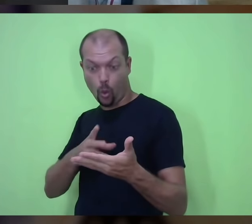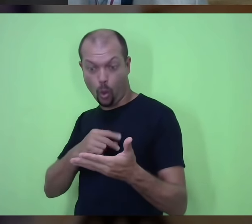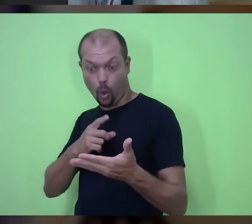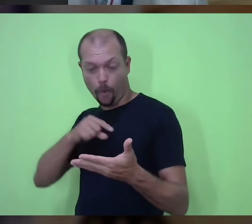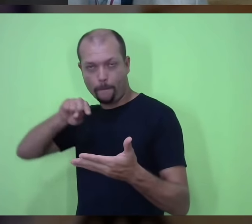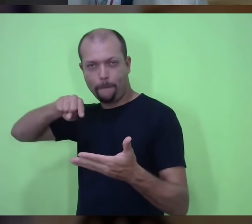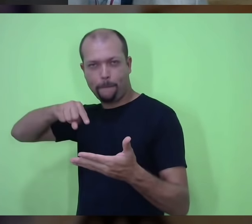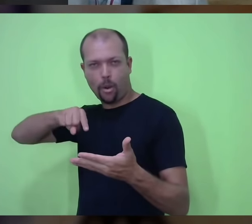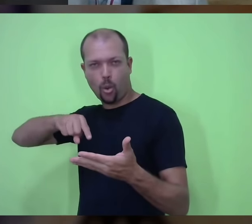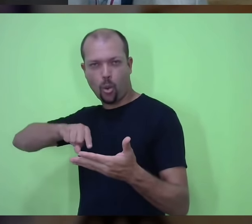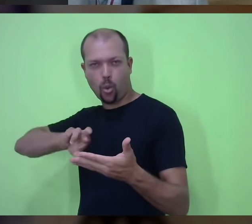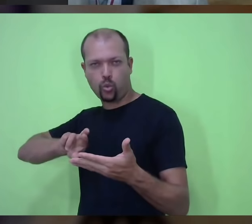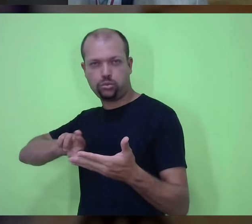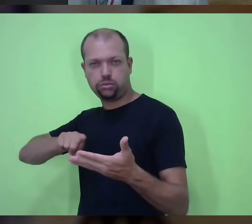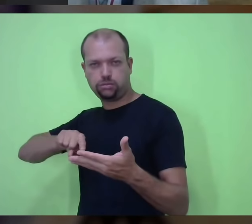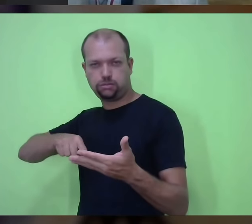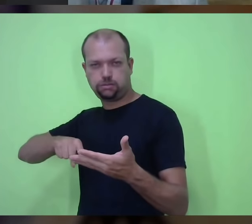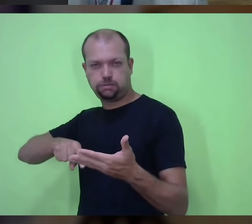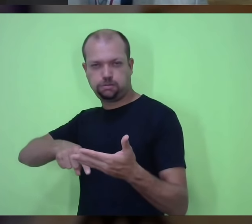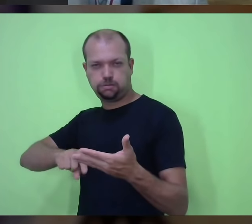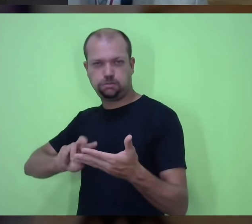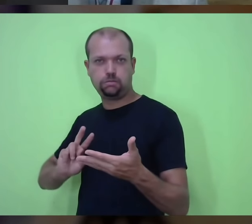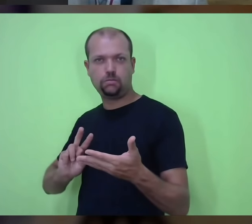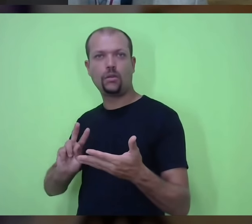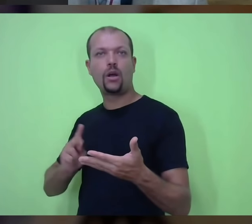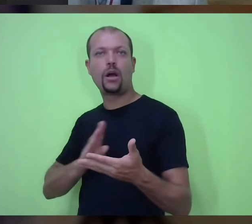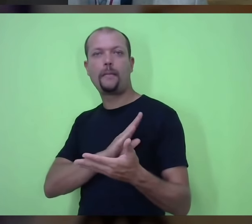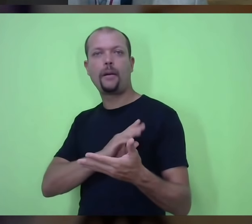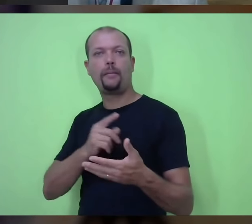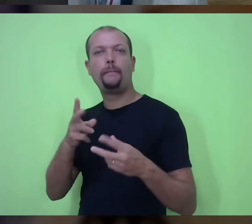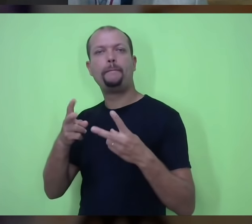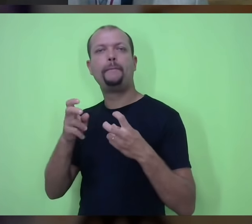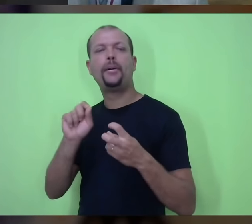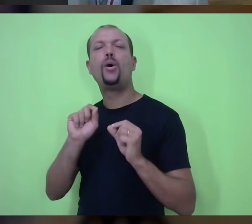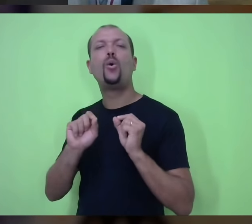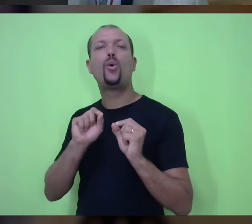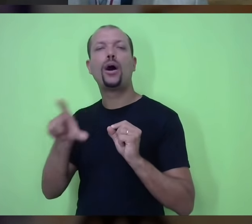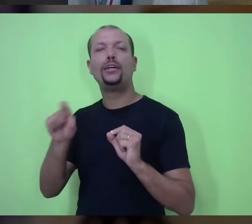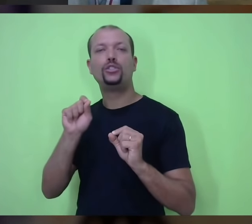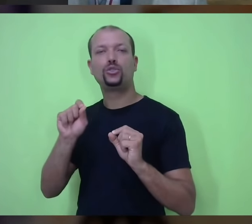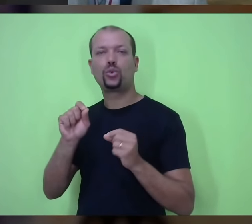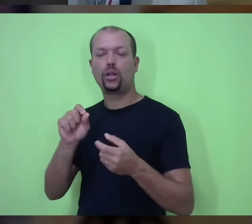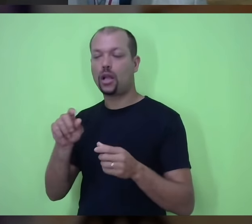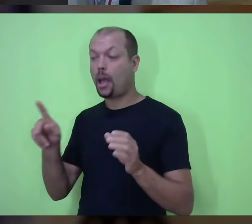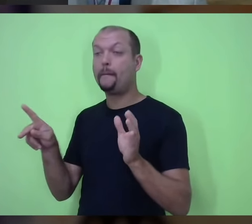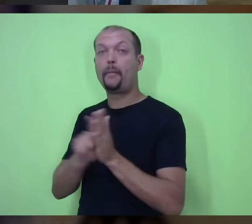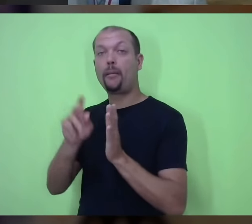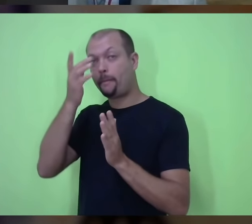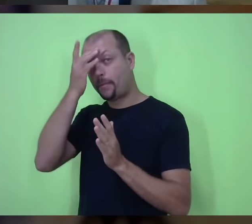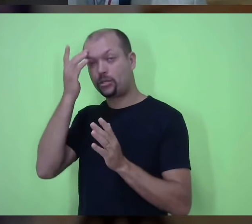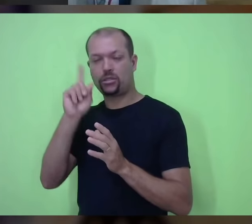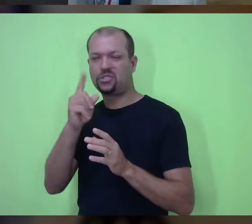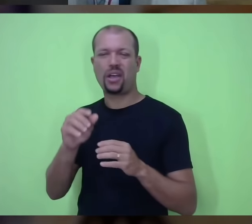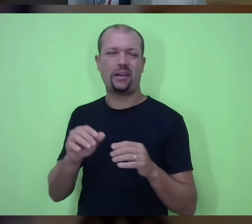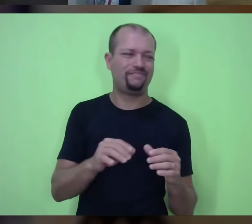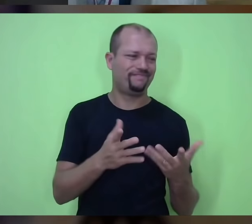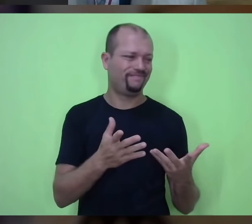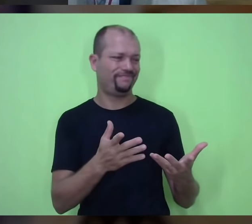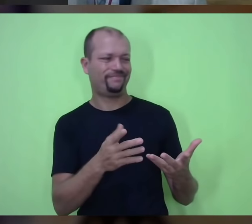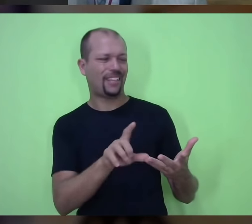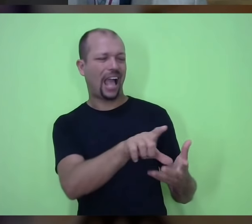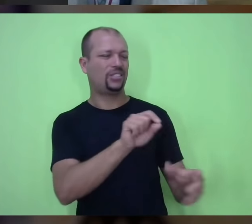camadas literárias mais profundas do livro de Hebreus, você vai percebendo que as escolhas são técnicas, as escolhas não são ao acaso